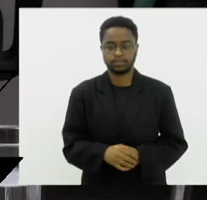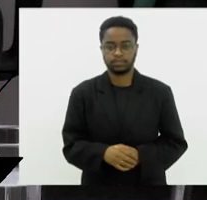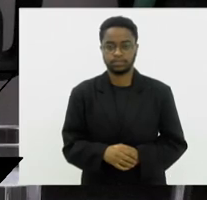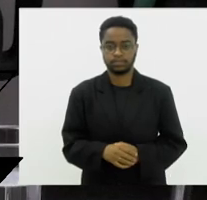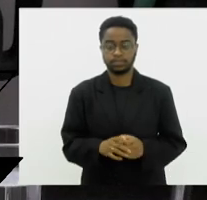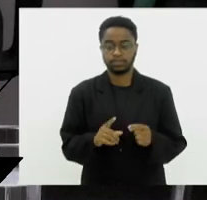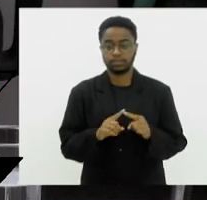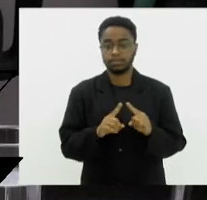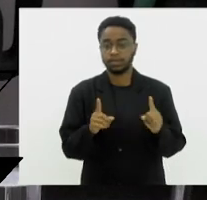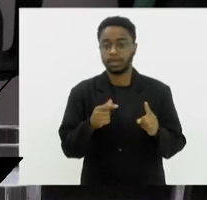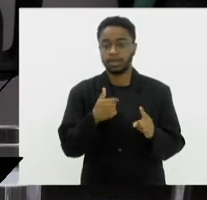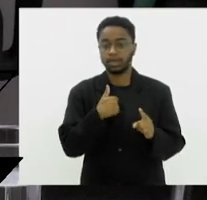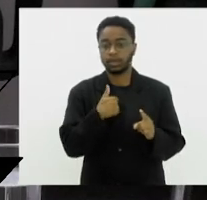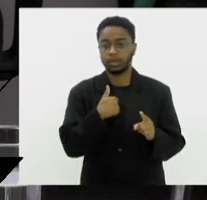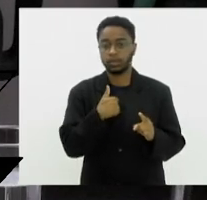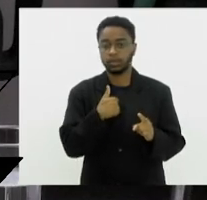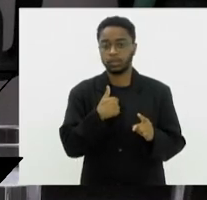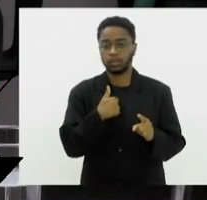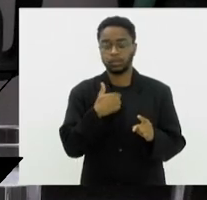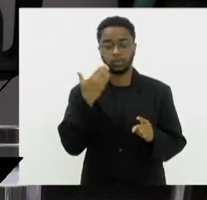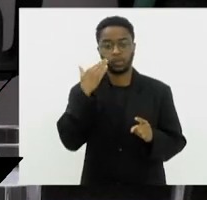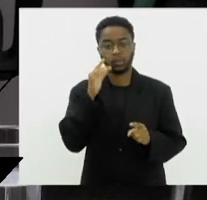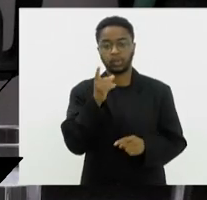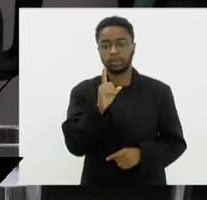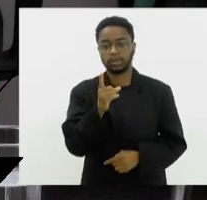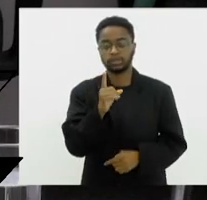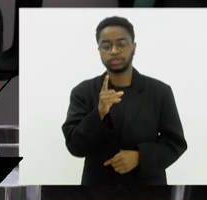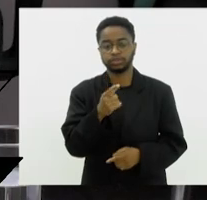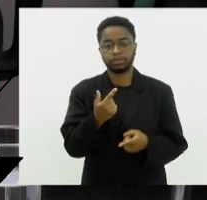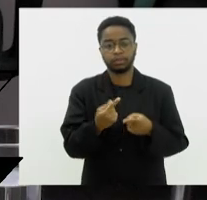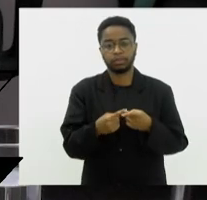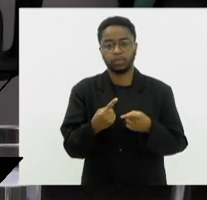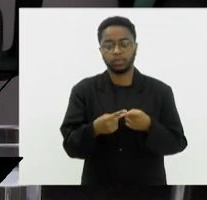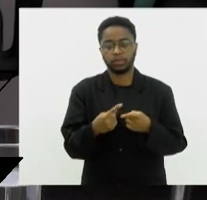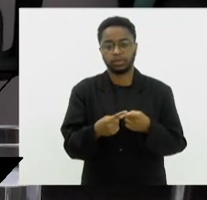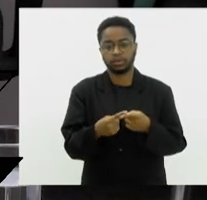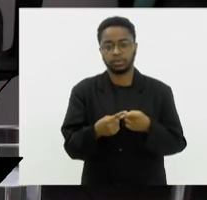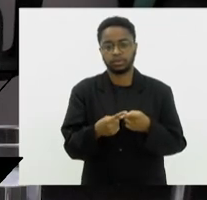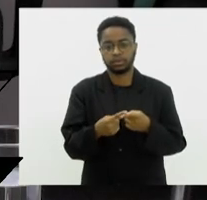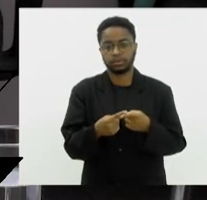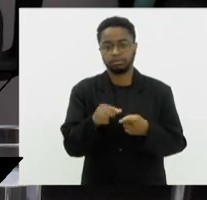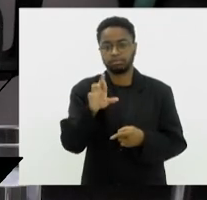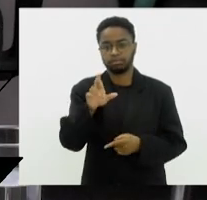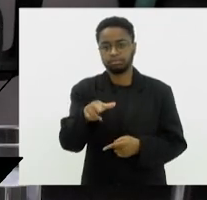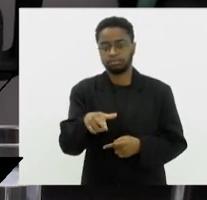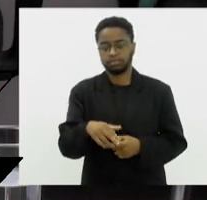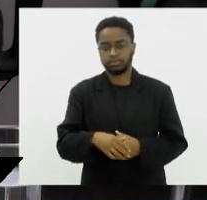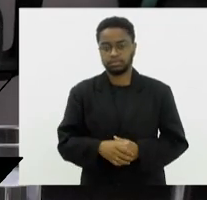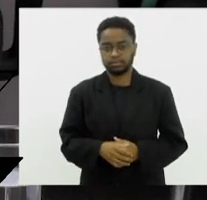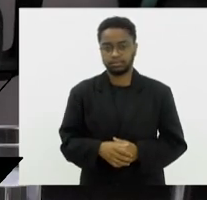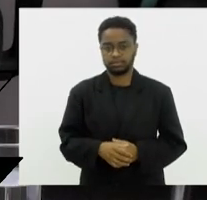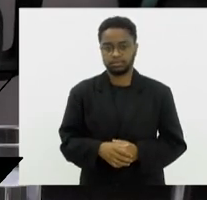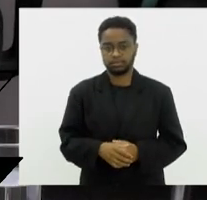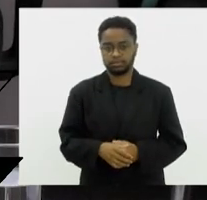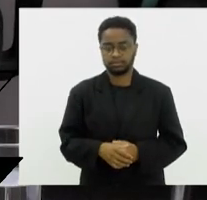basicamente, não tinha entendido o porquê dessa rejeição. Quem é o